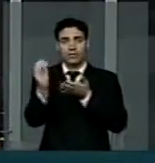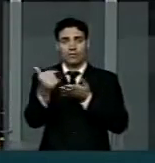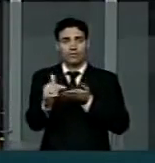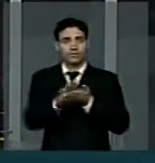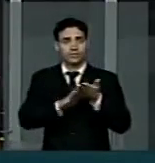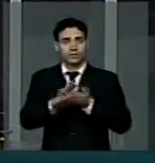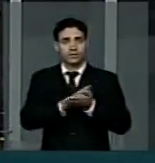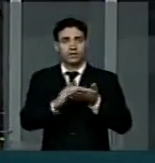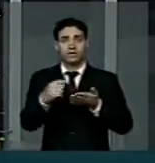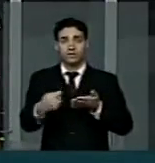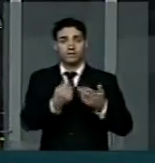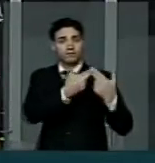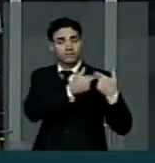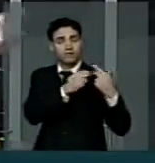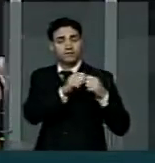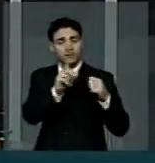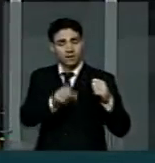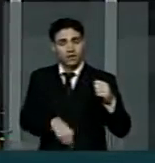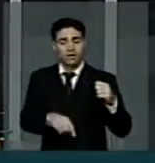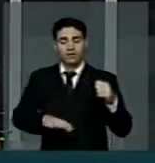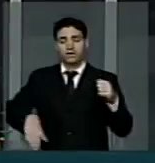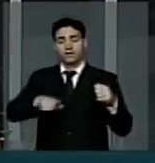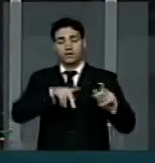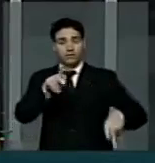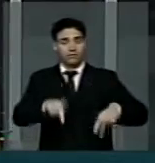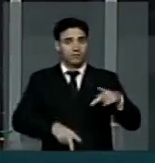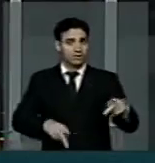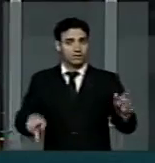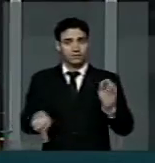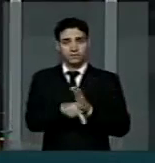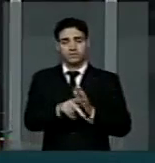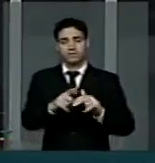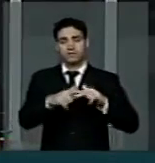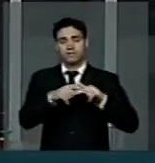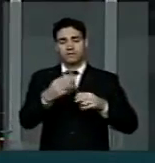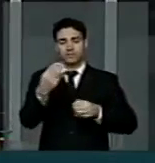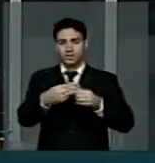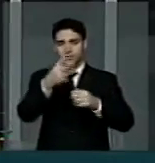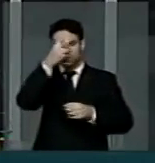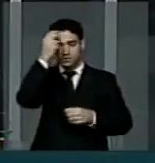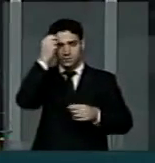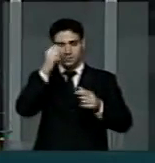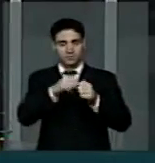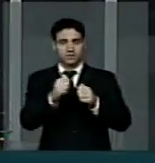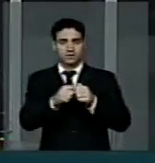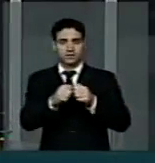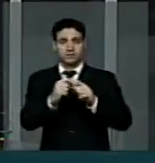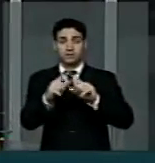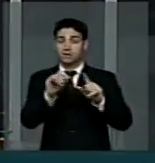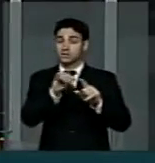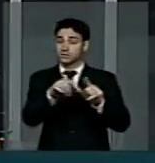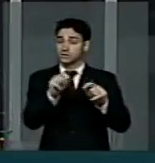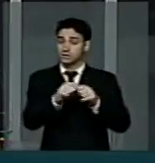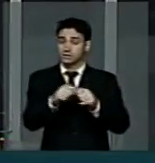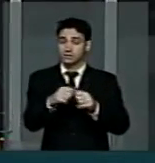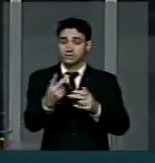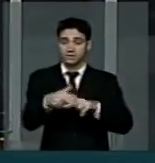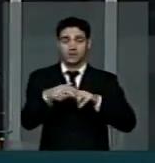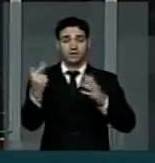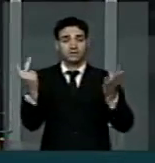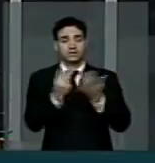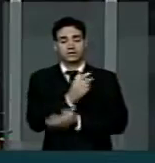fazer é o poder público, é o município. Mas se isso fizer, está cometendo